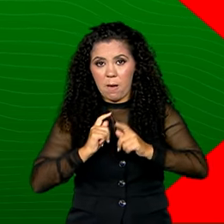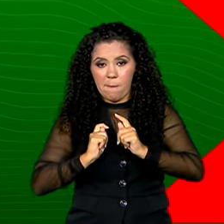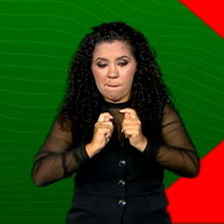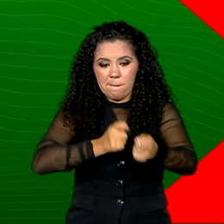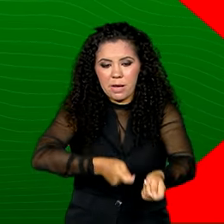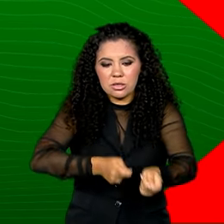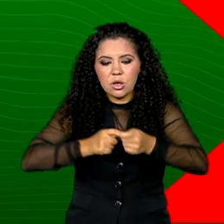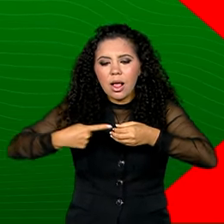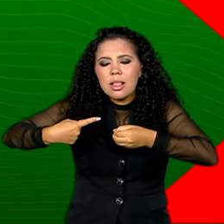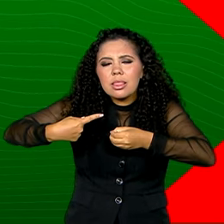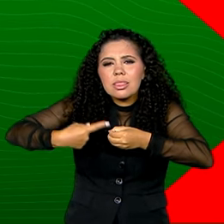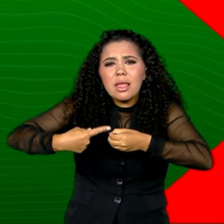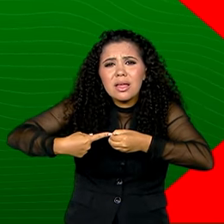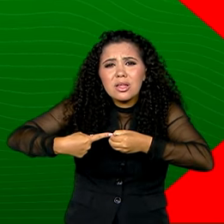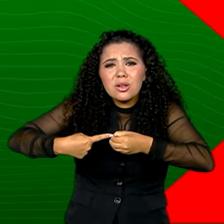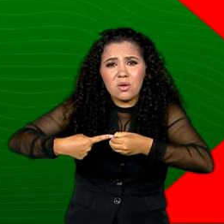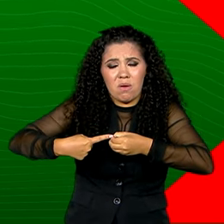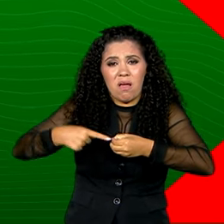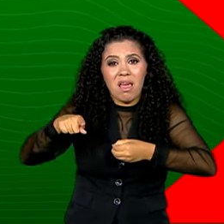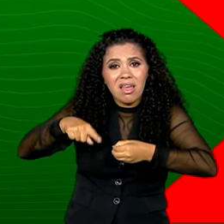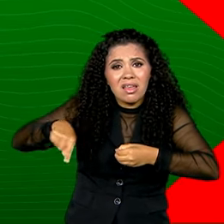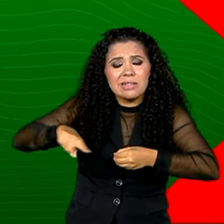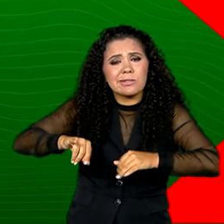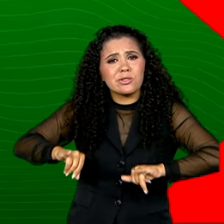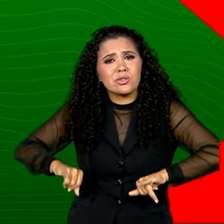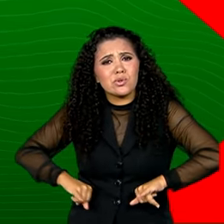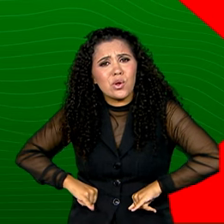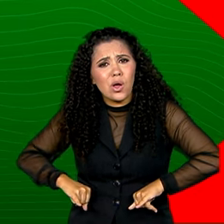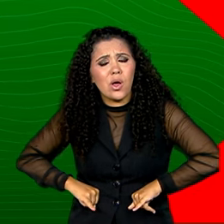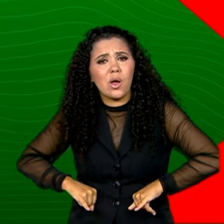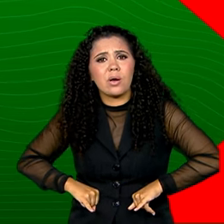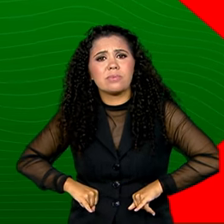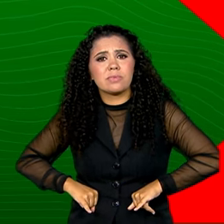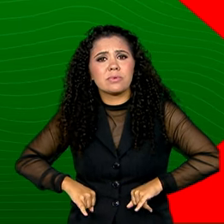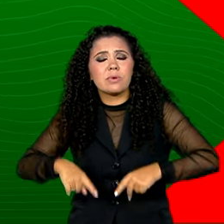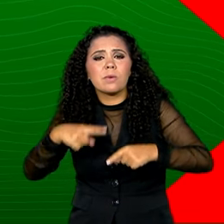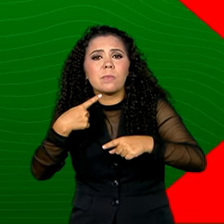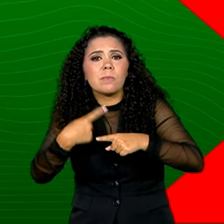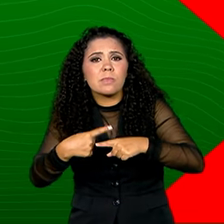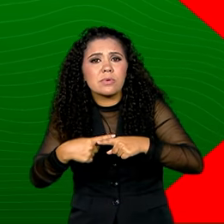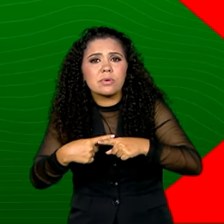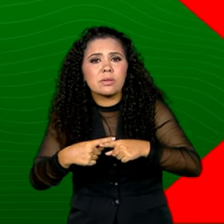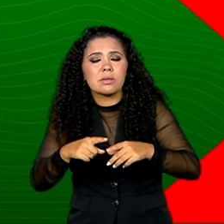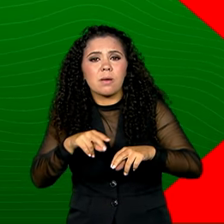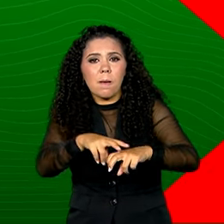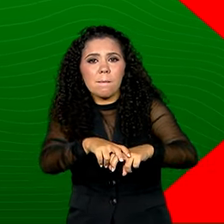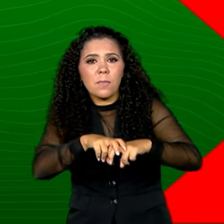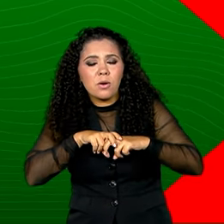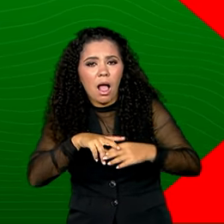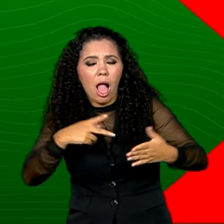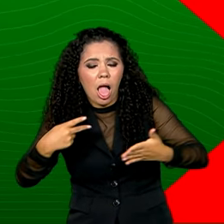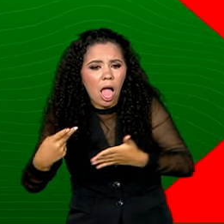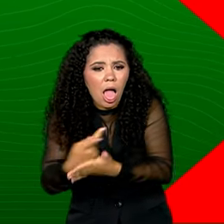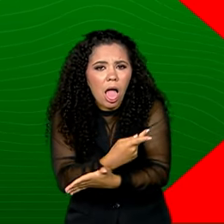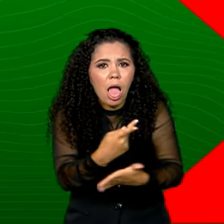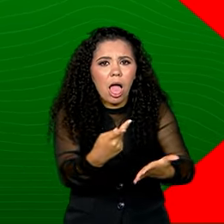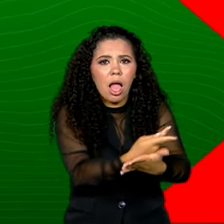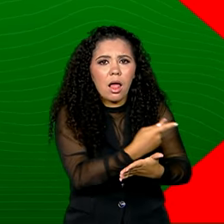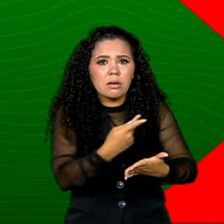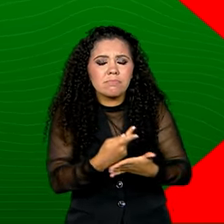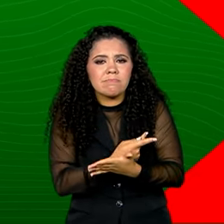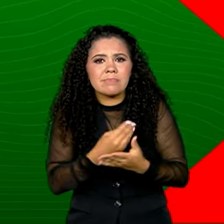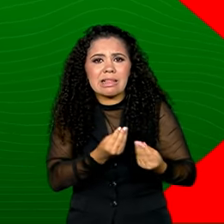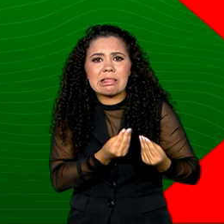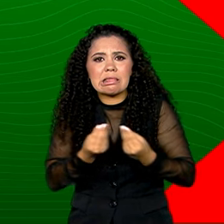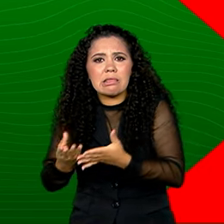estão sofrendo aí com a inatividade por conta dos predadores que estão